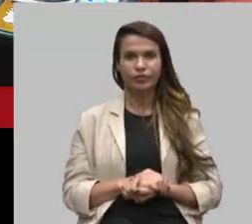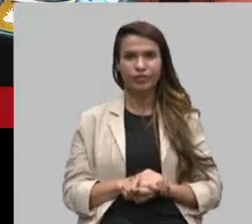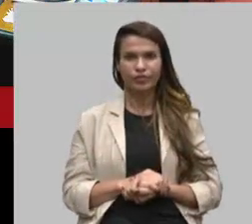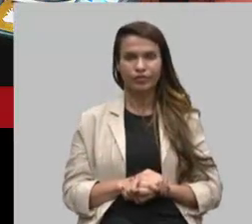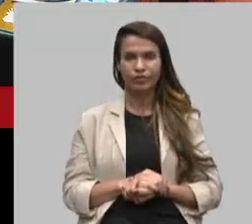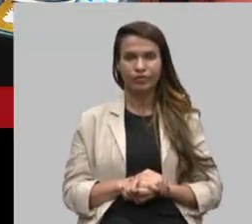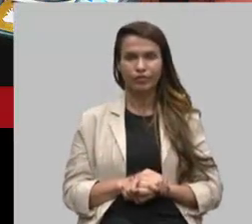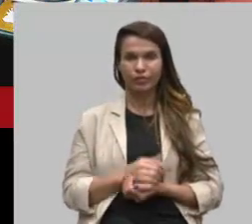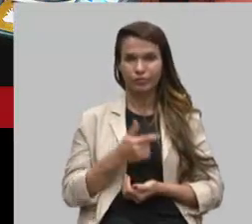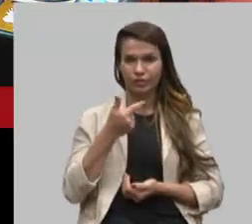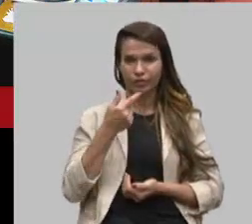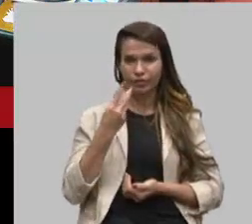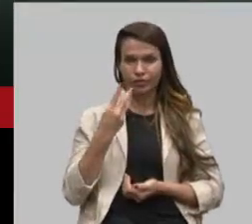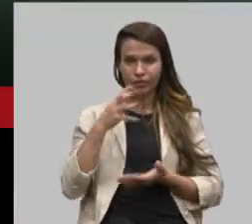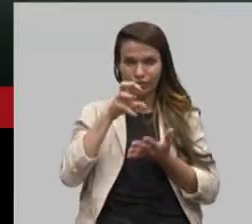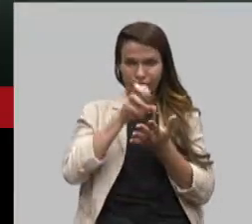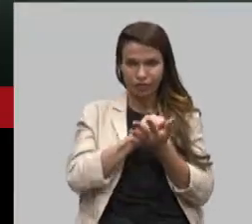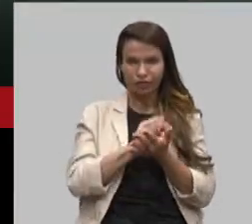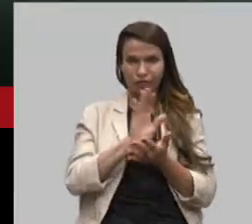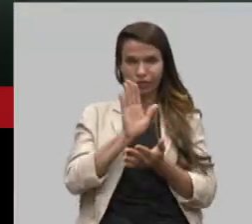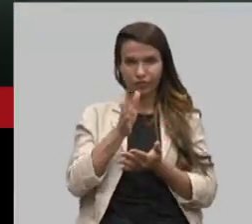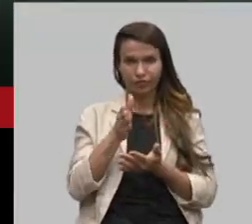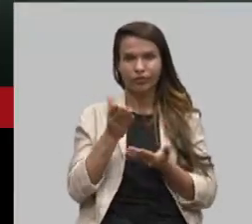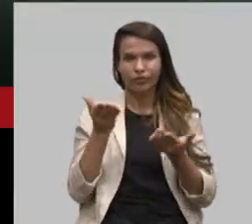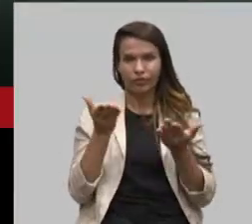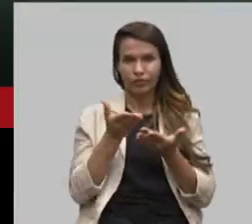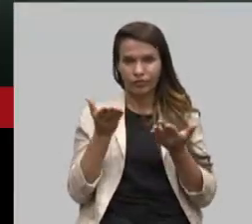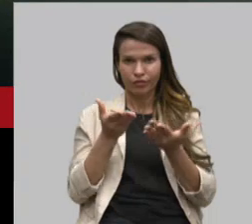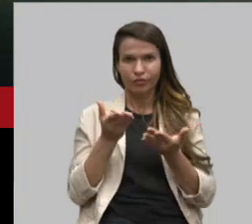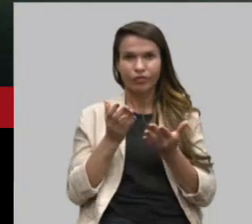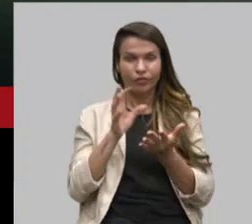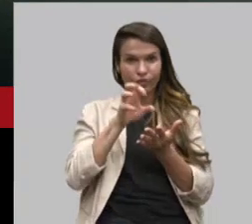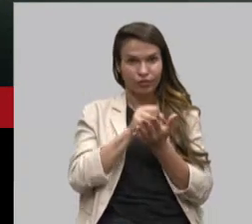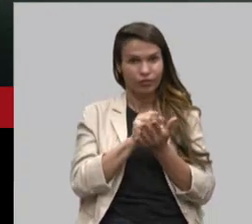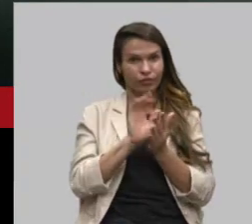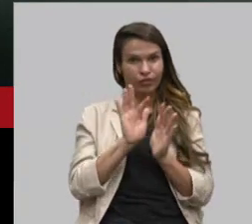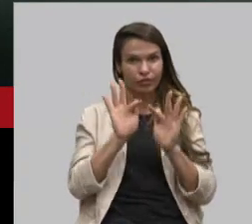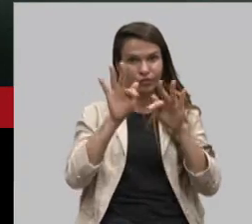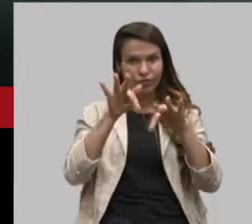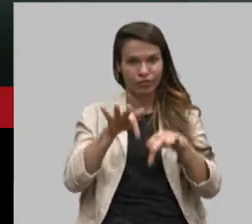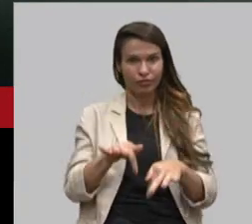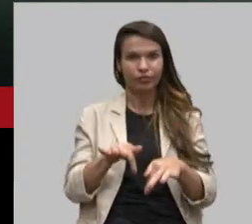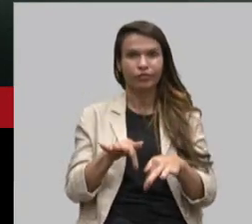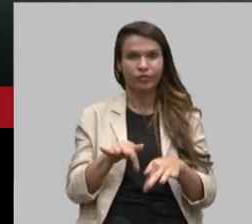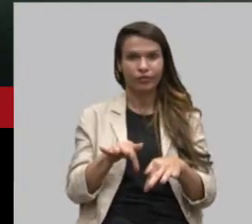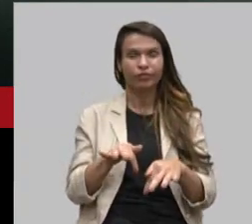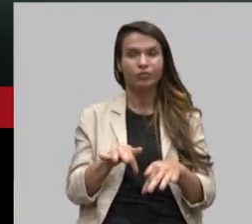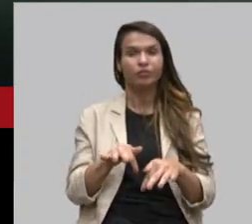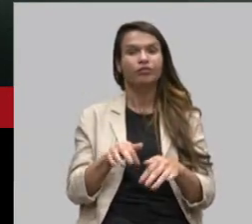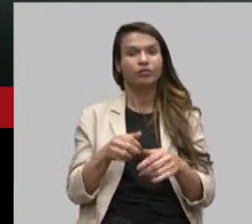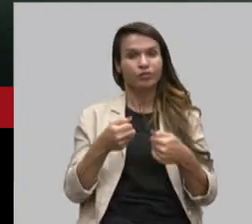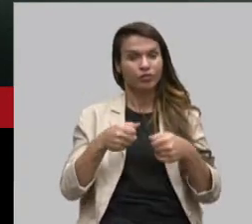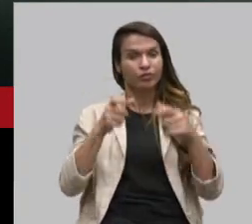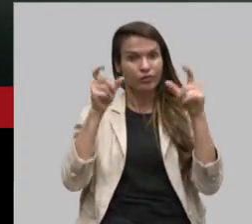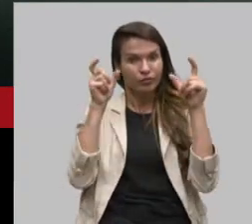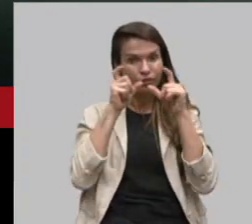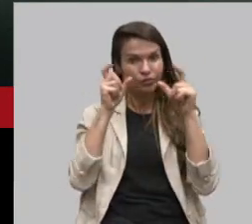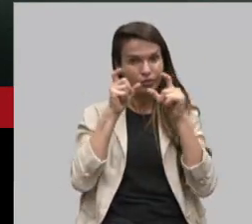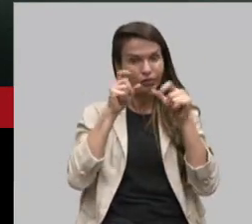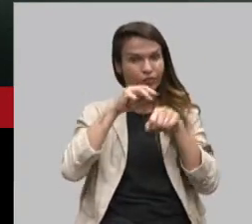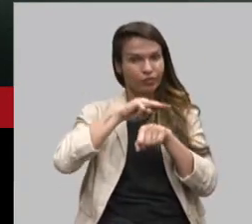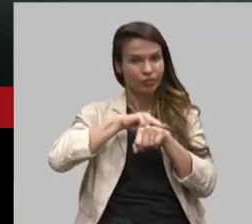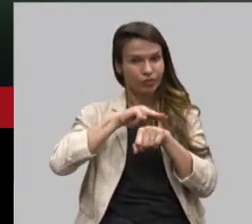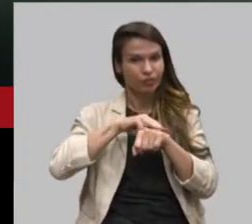três inscrições foram feitas e agora as inscrições estão encerradas muito ficar atento com o tempo e se você se sentir